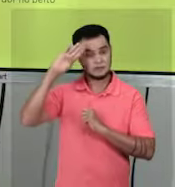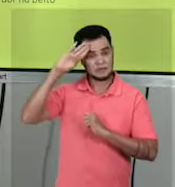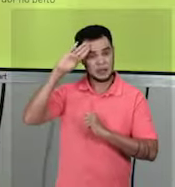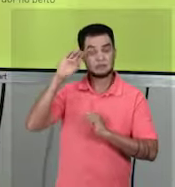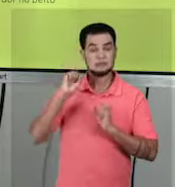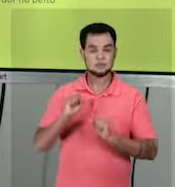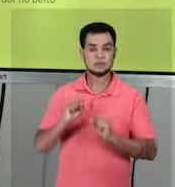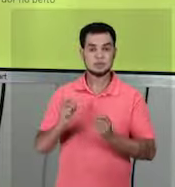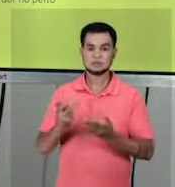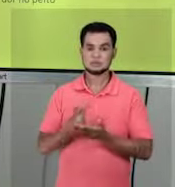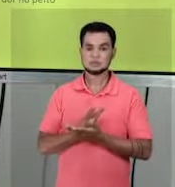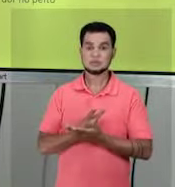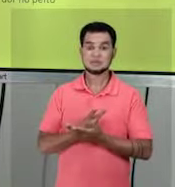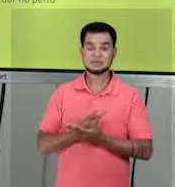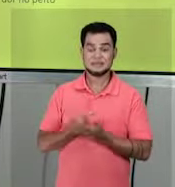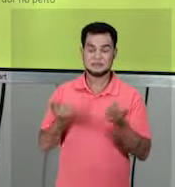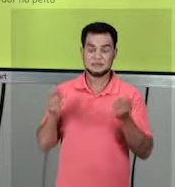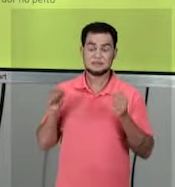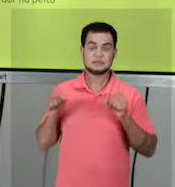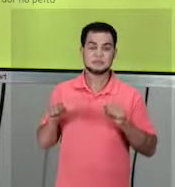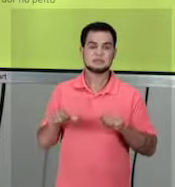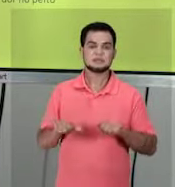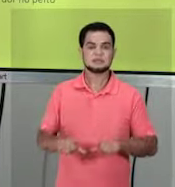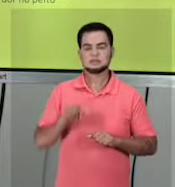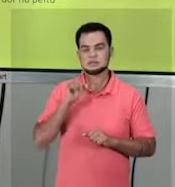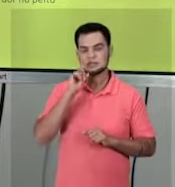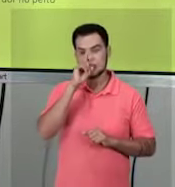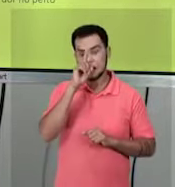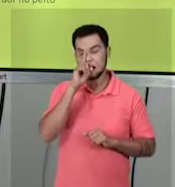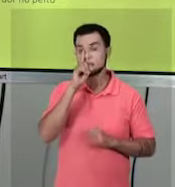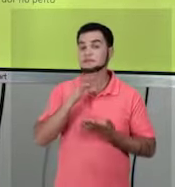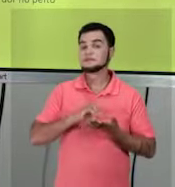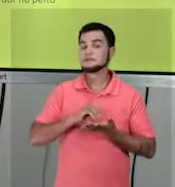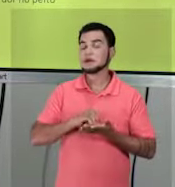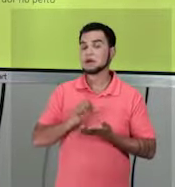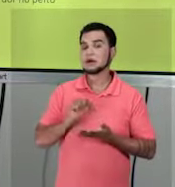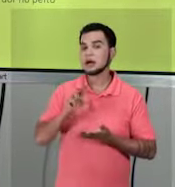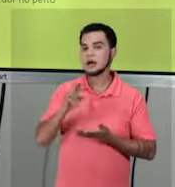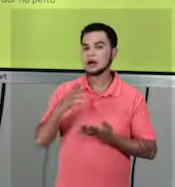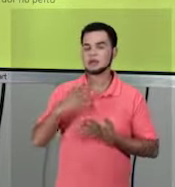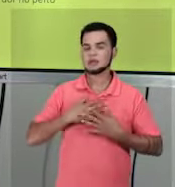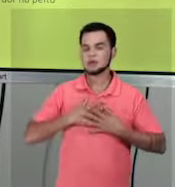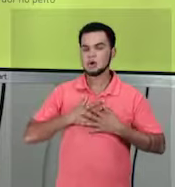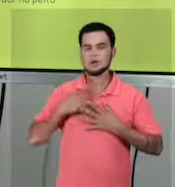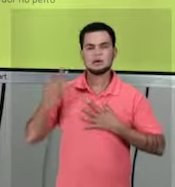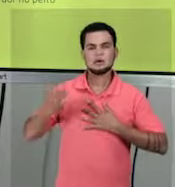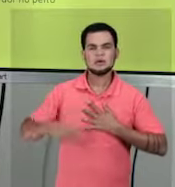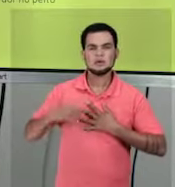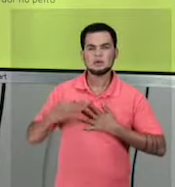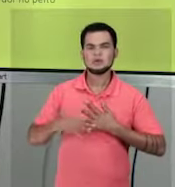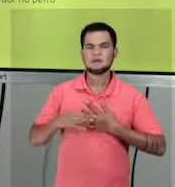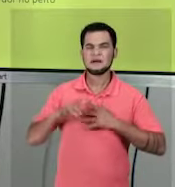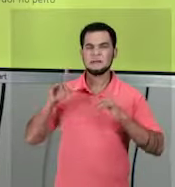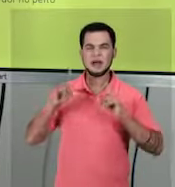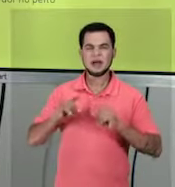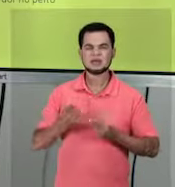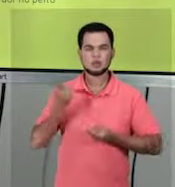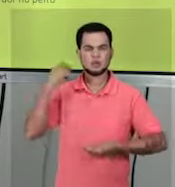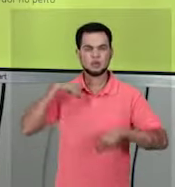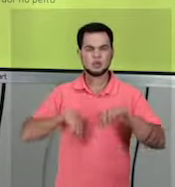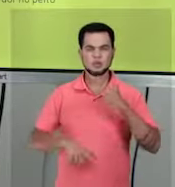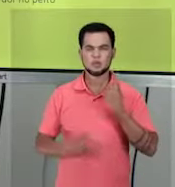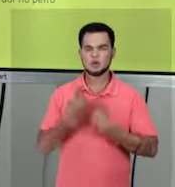para sintomas mais graves, como por exemplo a falta de ar, a dor no peito, a baixa oxigenação,